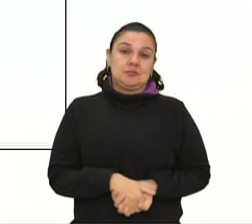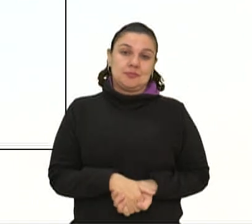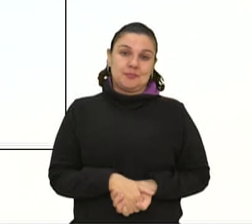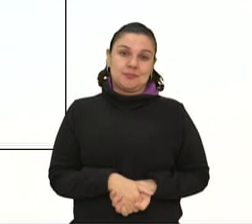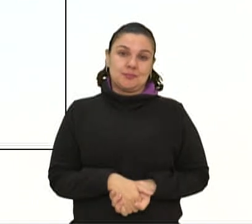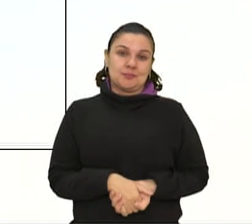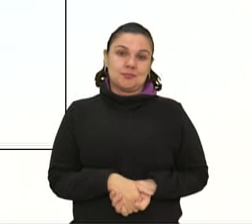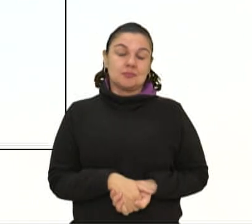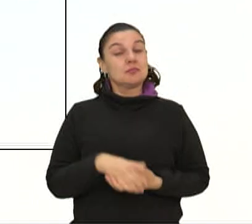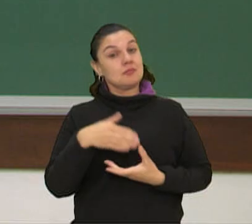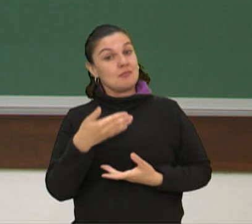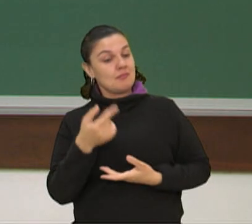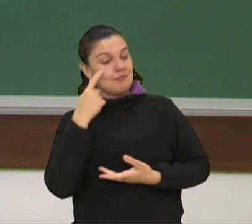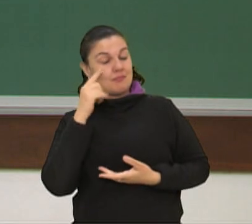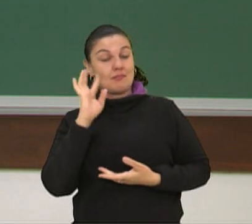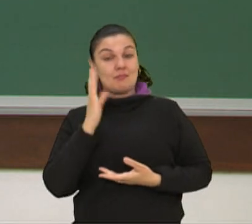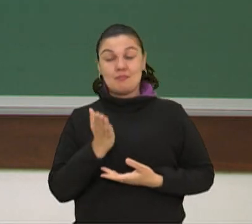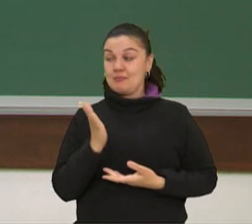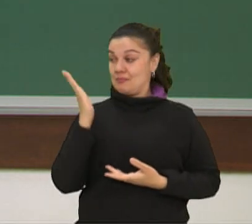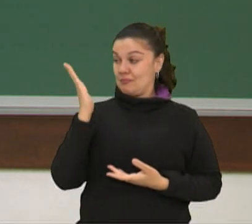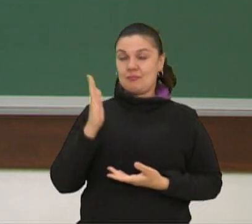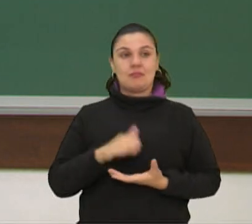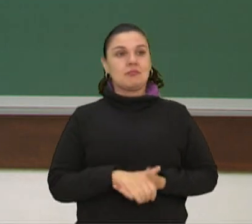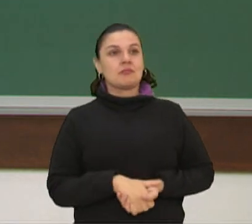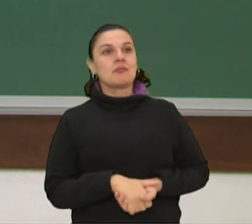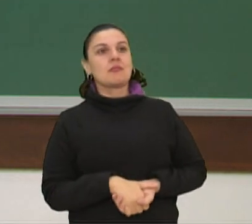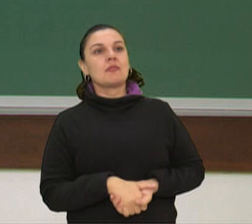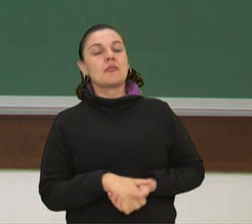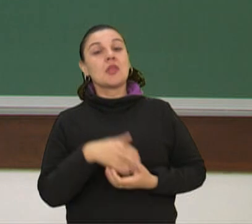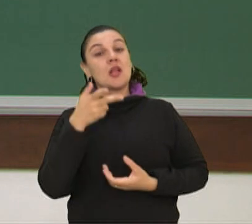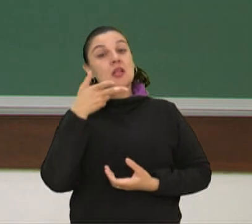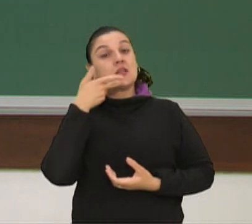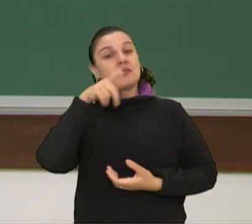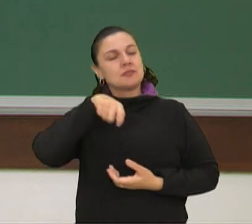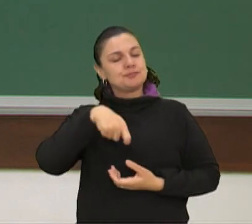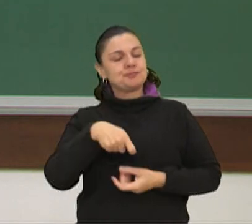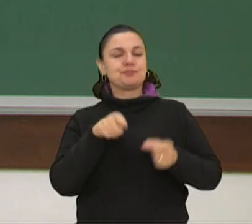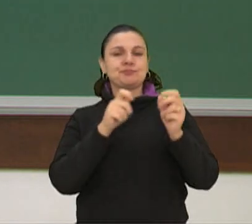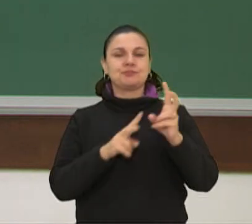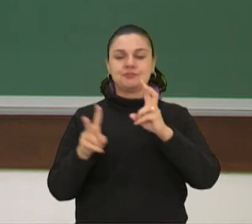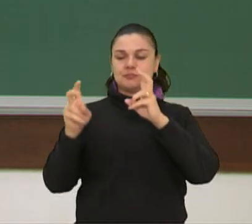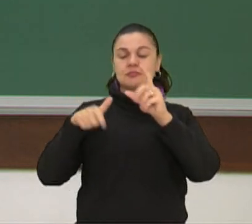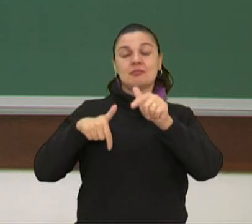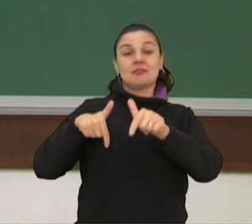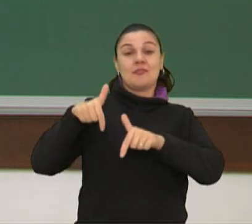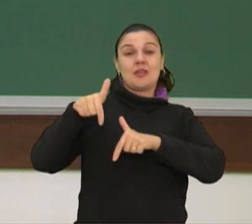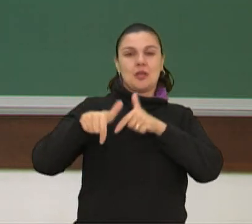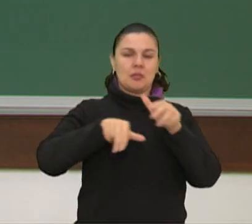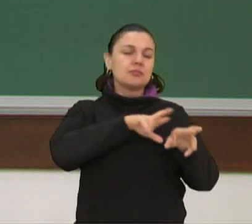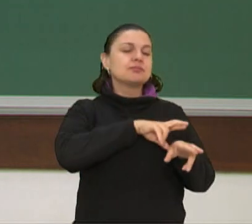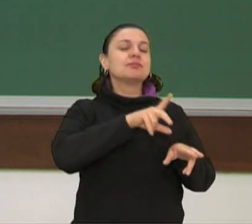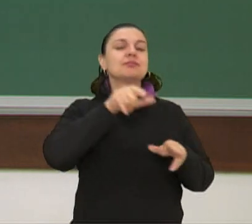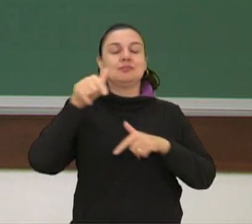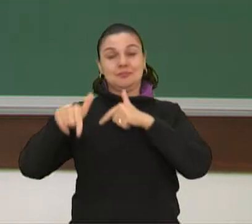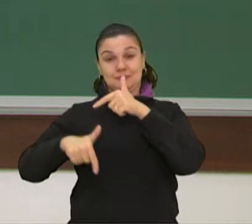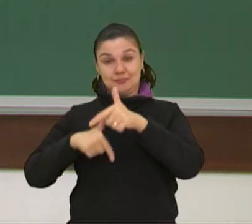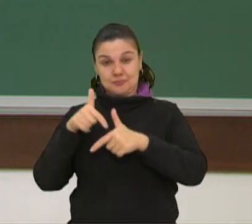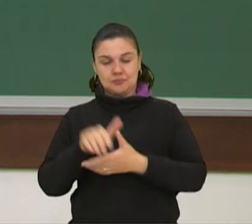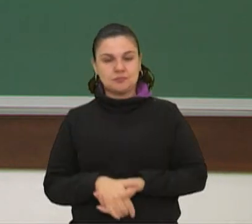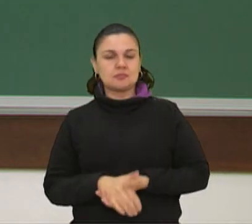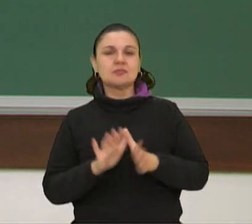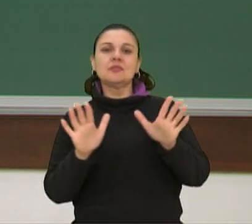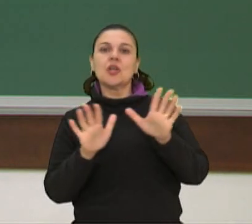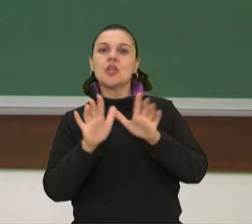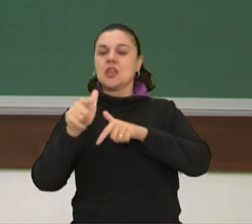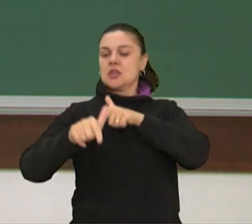admiração, mas como uma pessoa que quer unicamente mover-se ou deter-se, como a razão